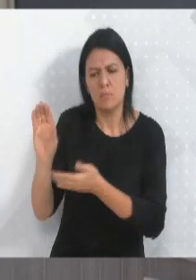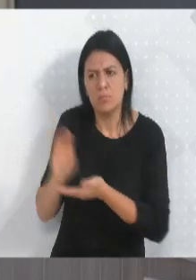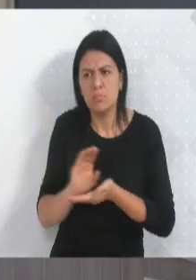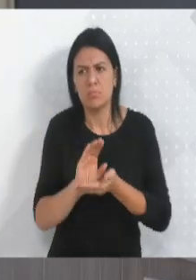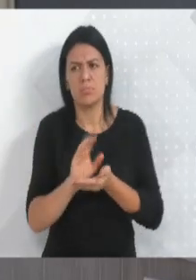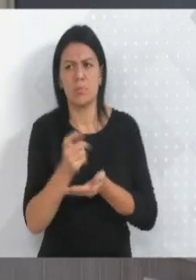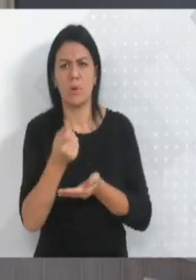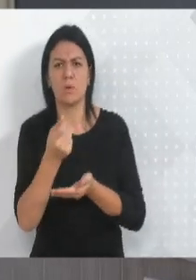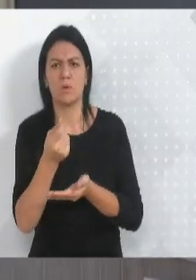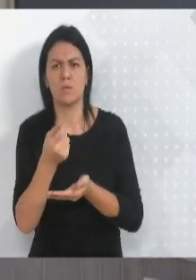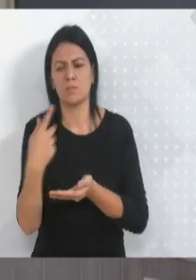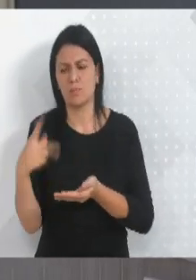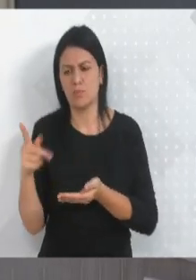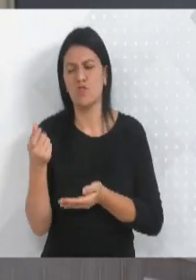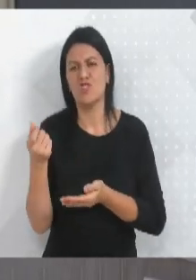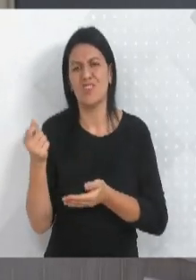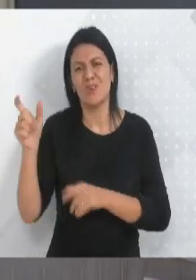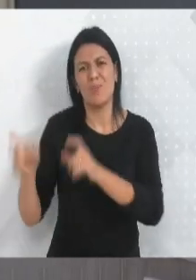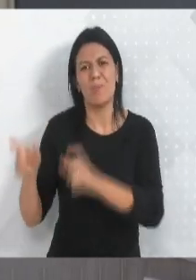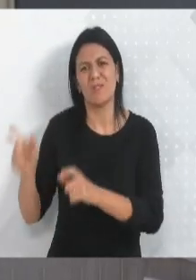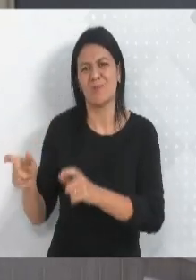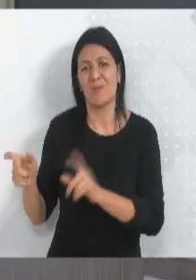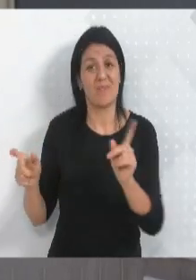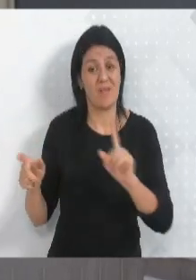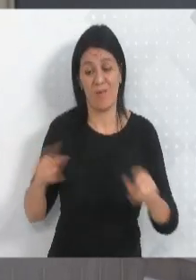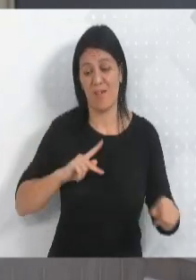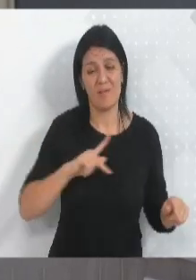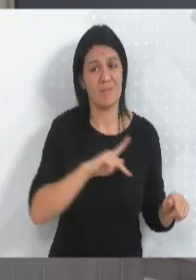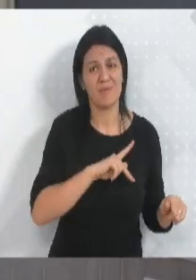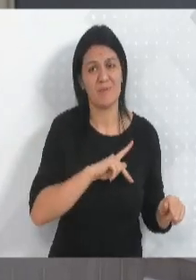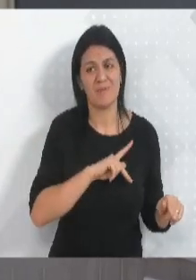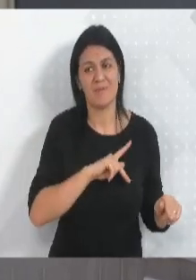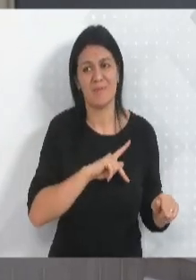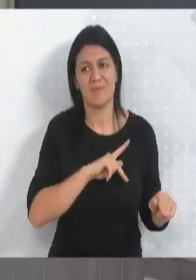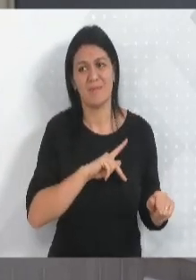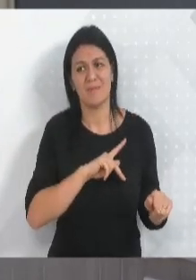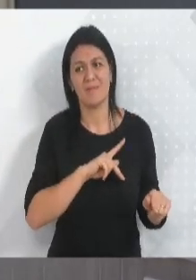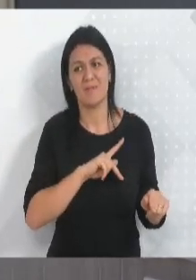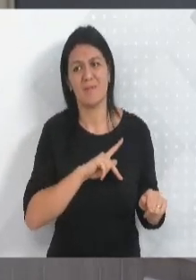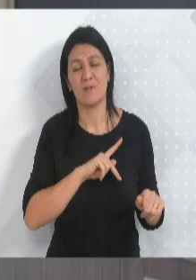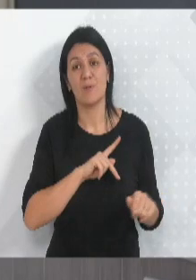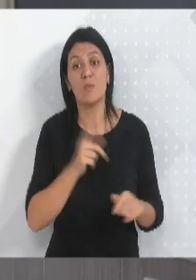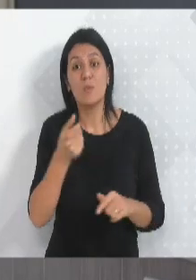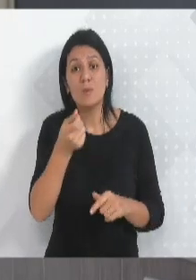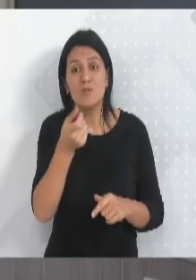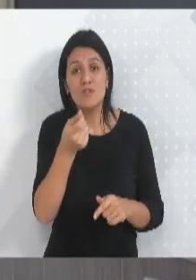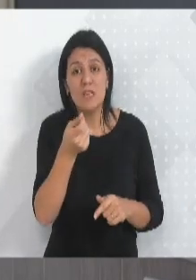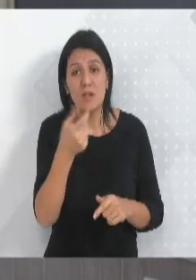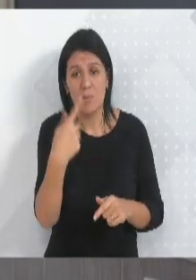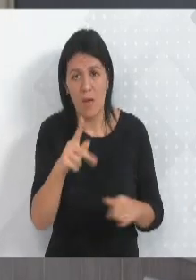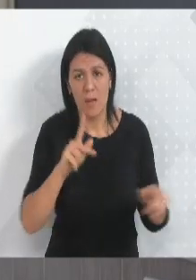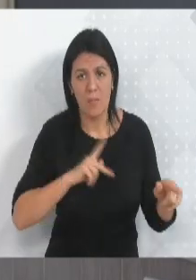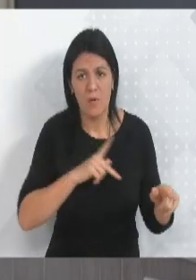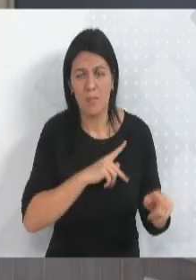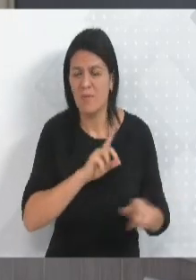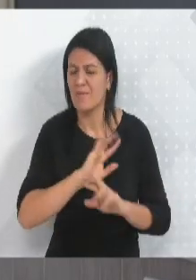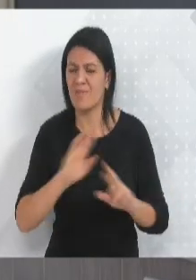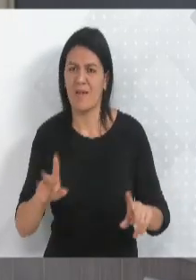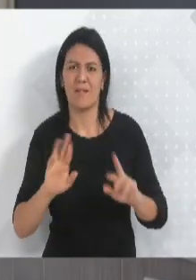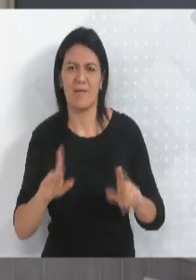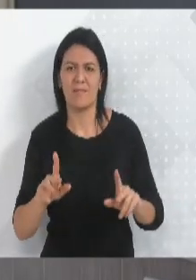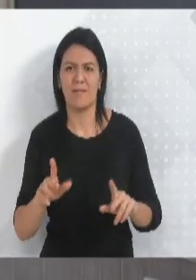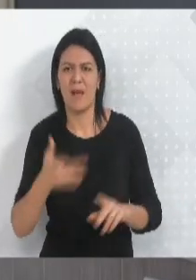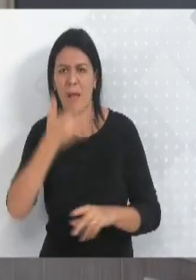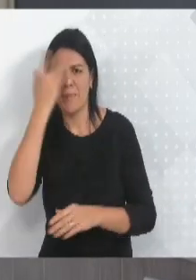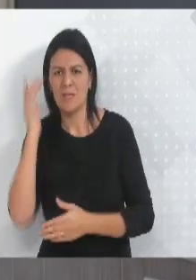da população. Não é recurso público, como dizia Margaret Thatcher. Os recursos não são públicos. Os